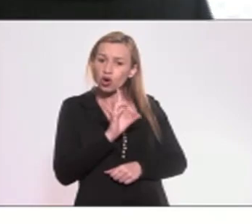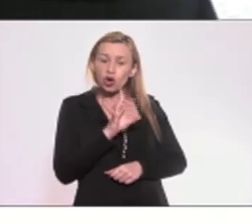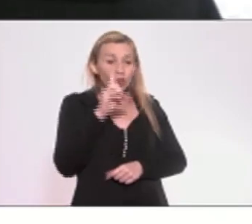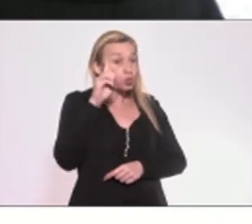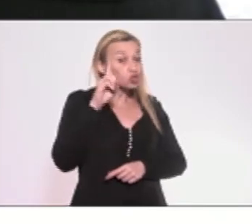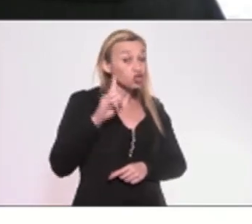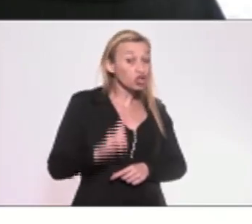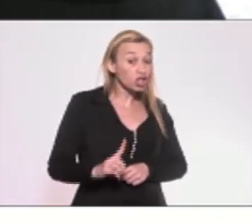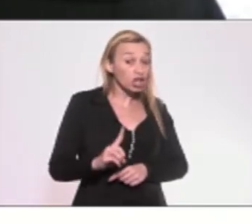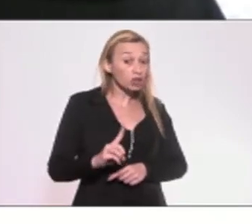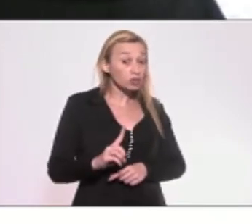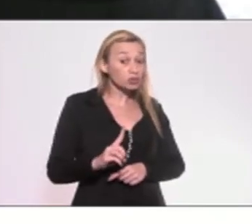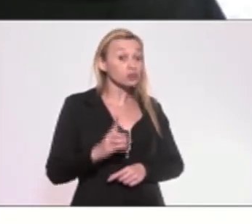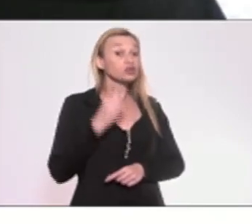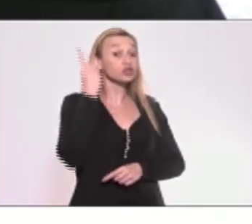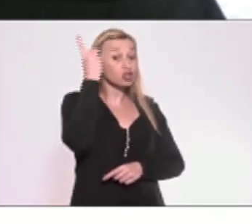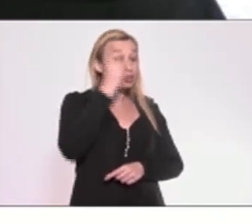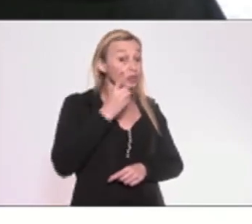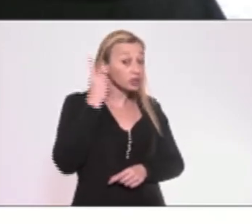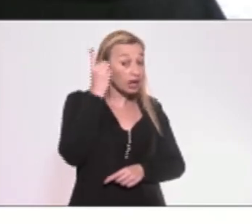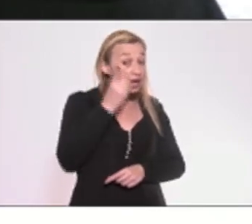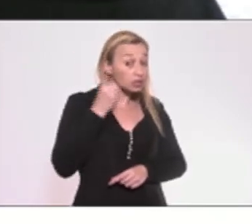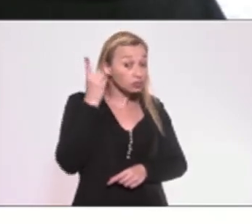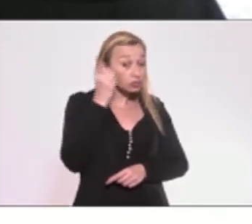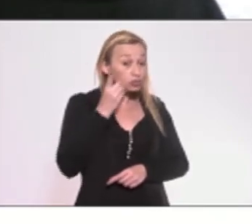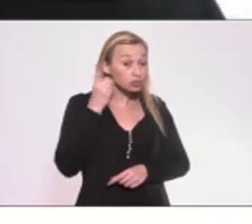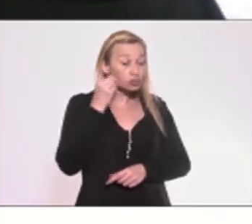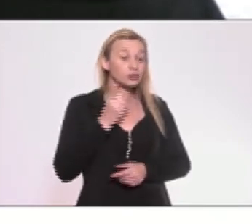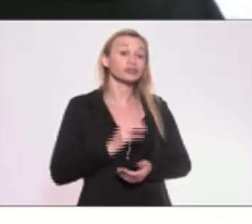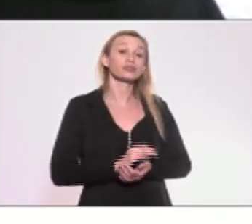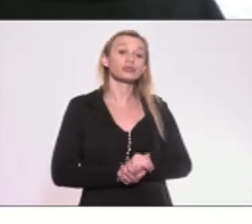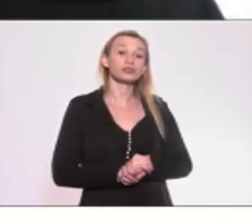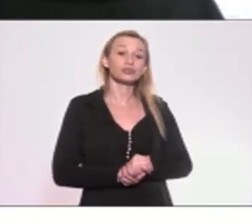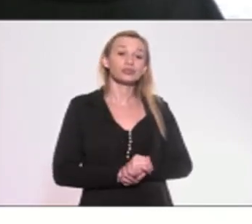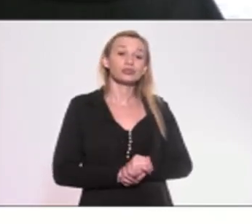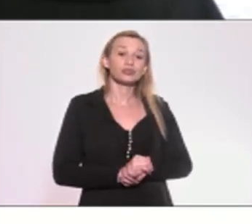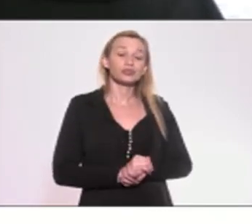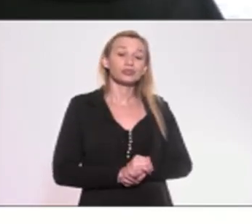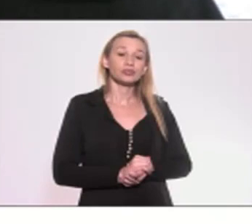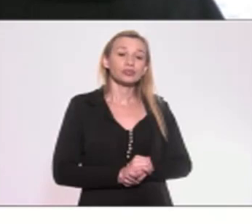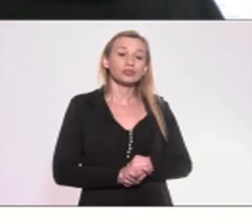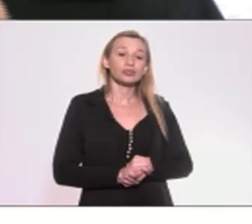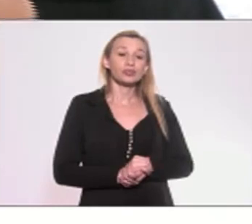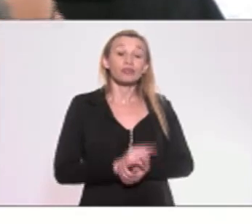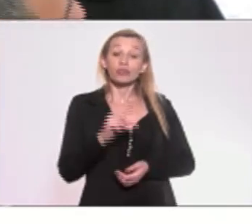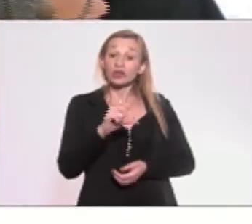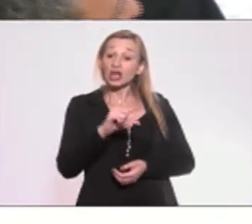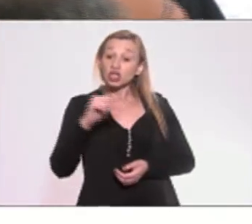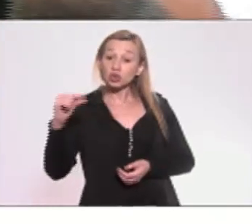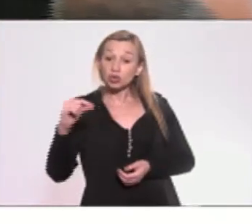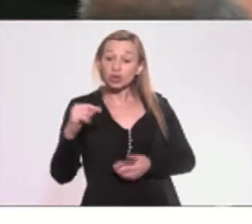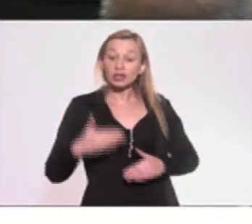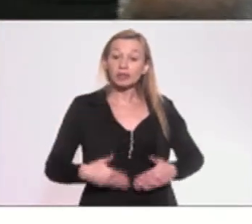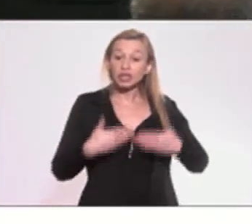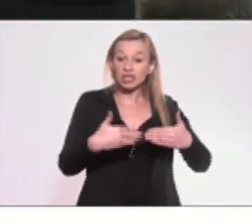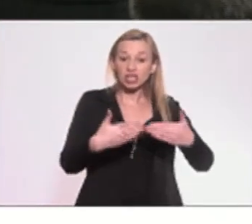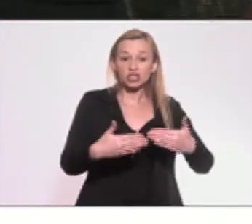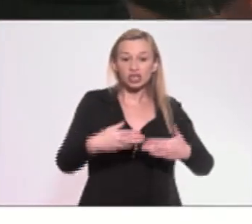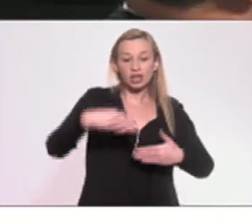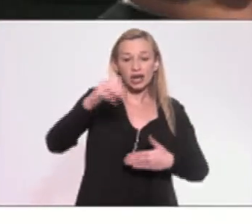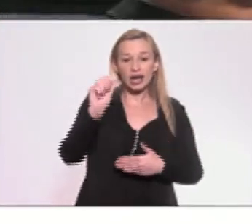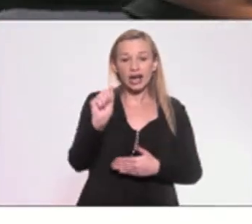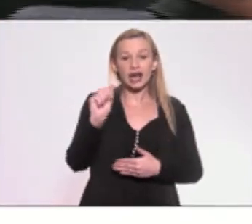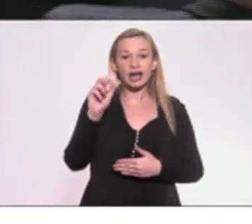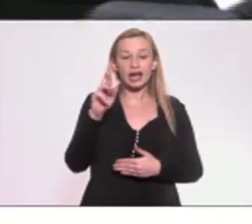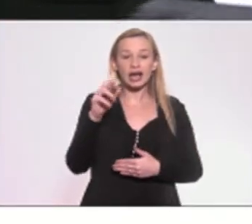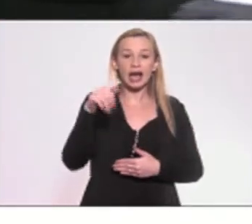dos deputados que, na própria decisão da ministra Carmelúcia, já colocou